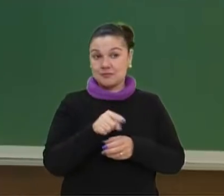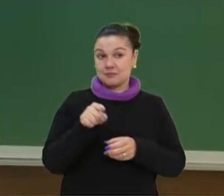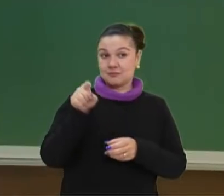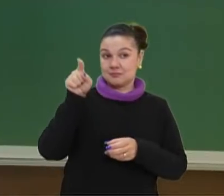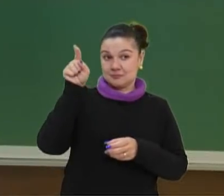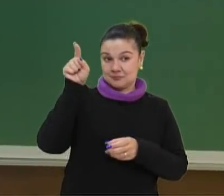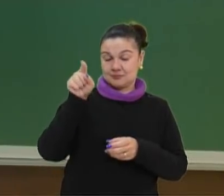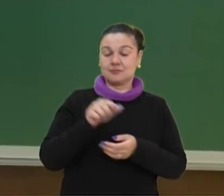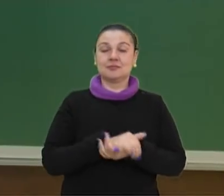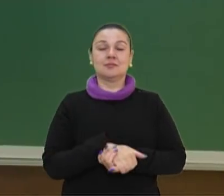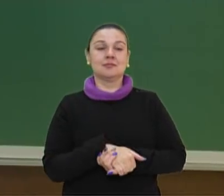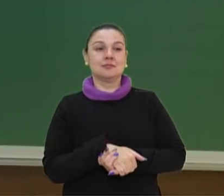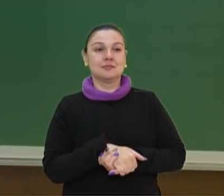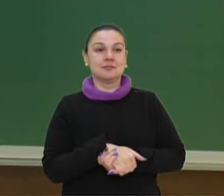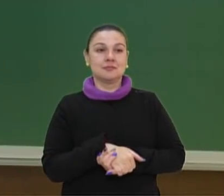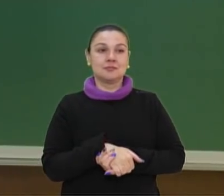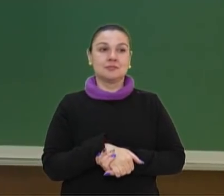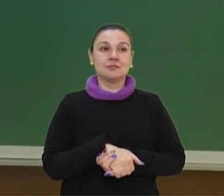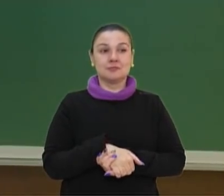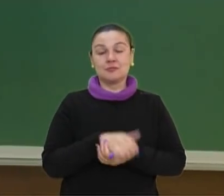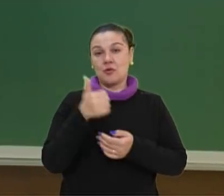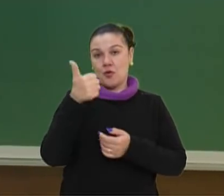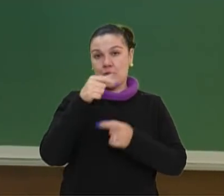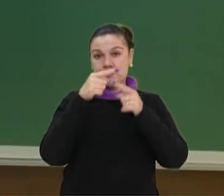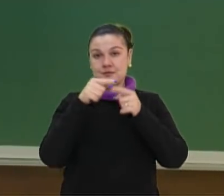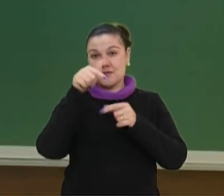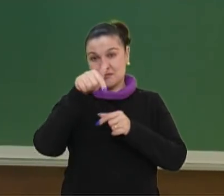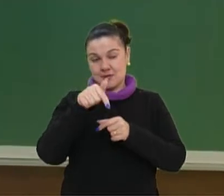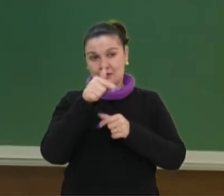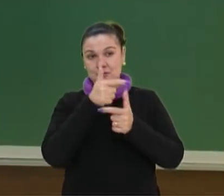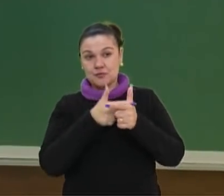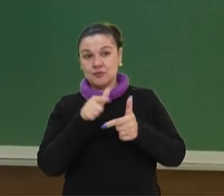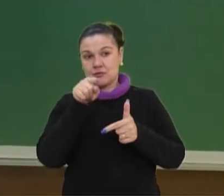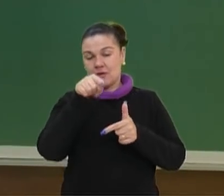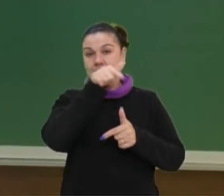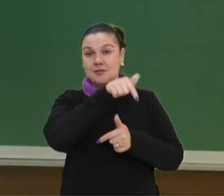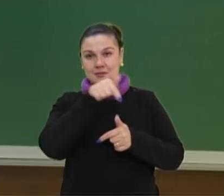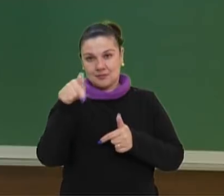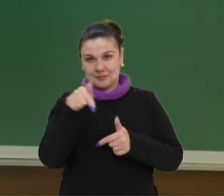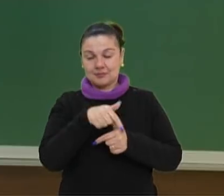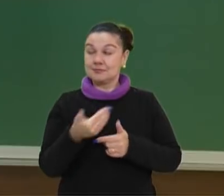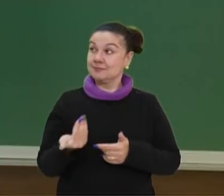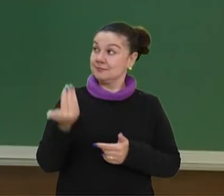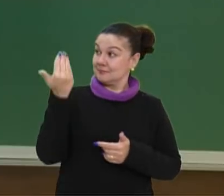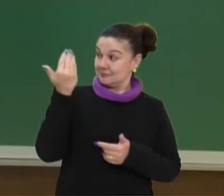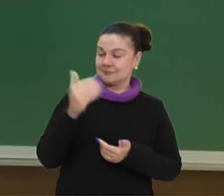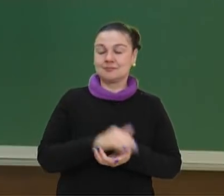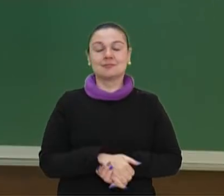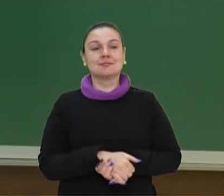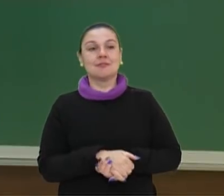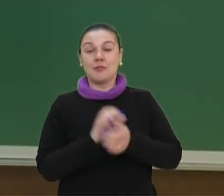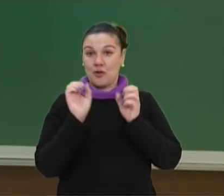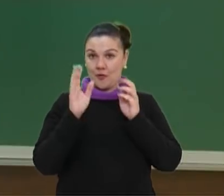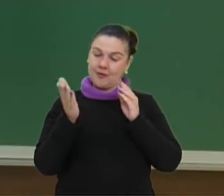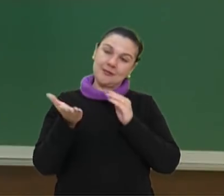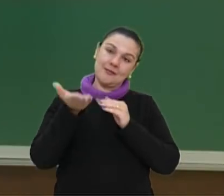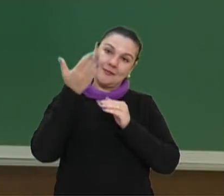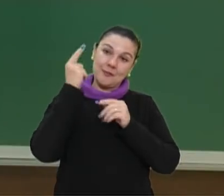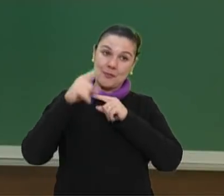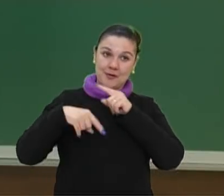11 vezes 7, né? A gente dividiu, vai dar o mesmo resultado, certo? Vamos para